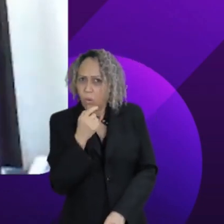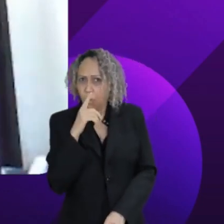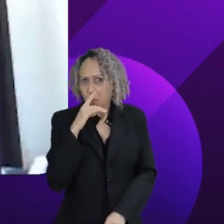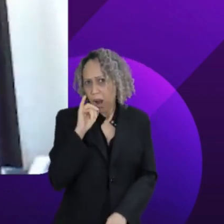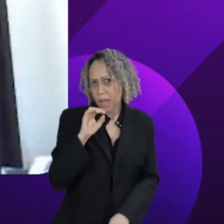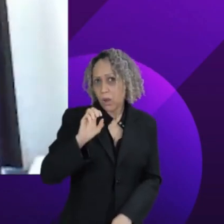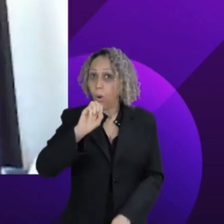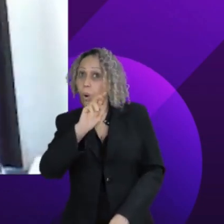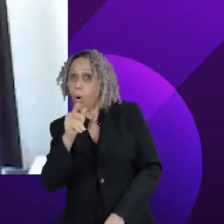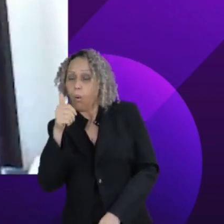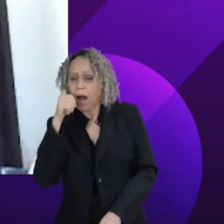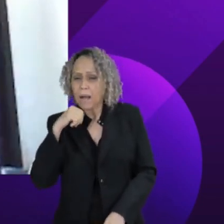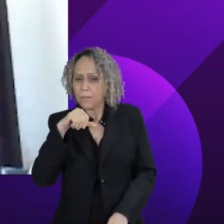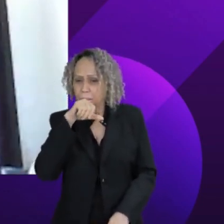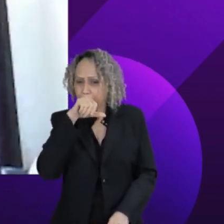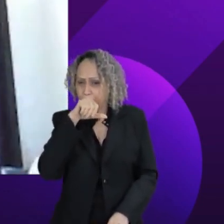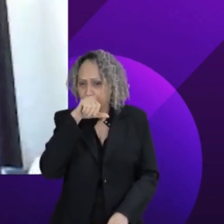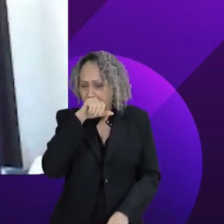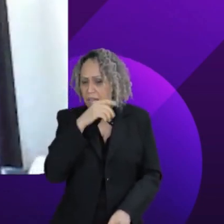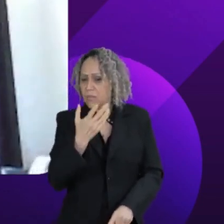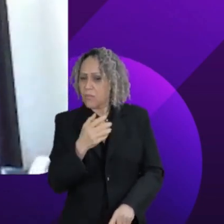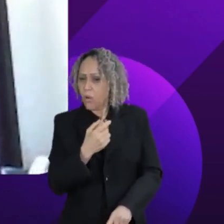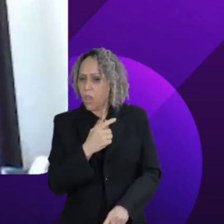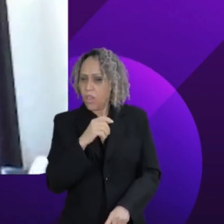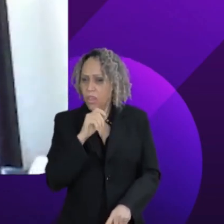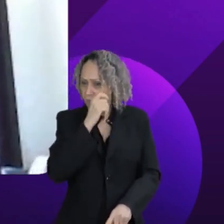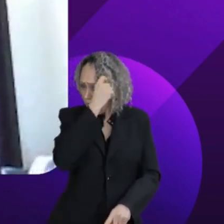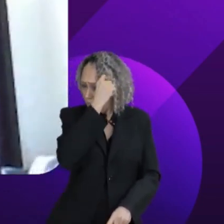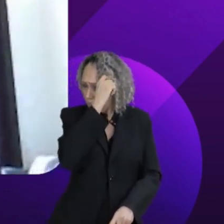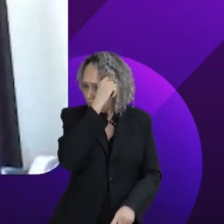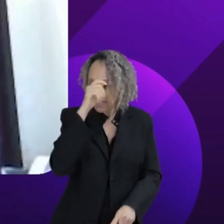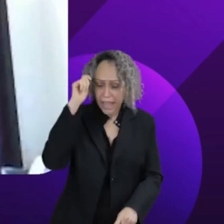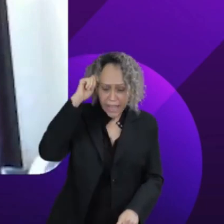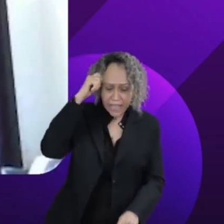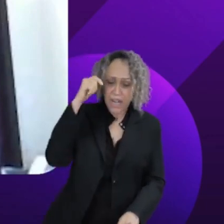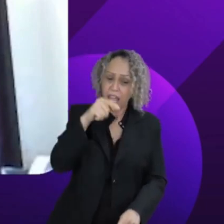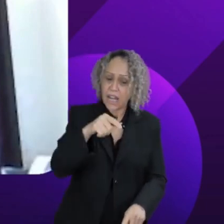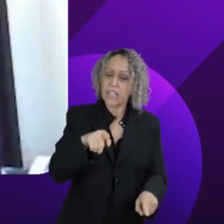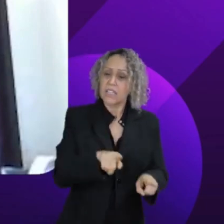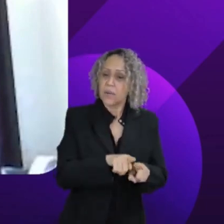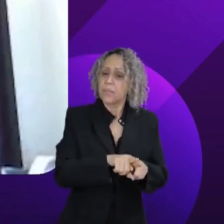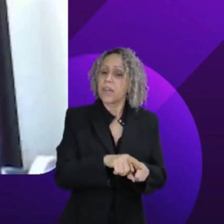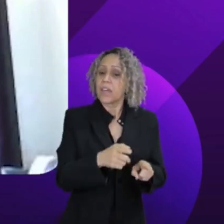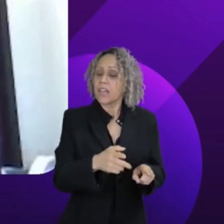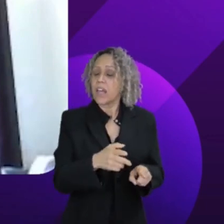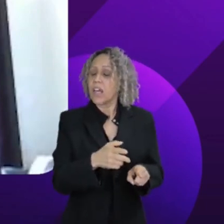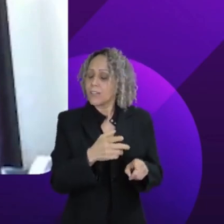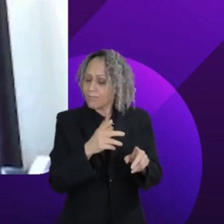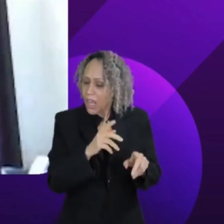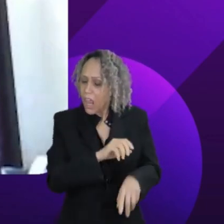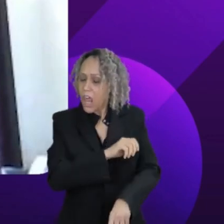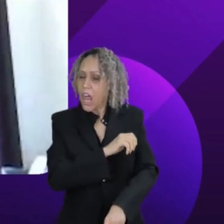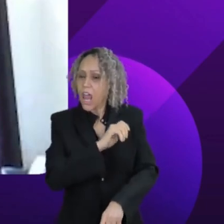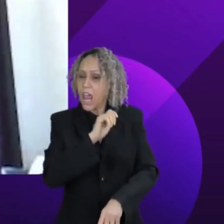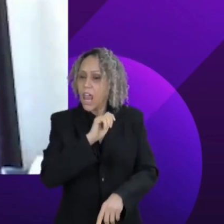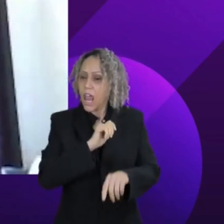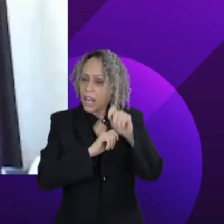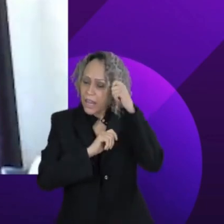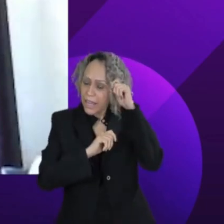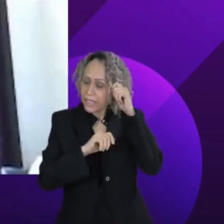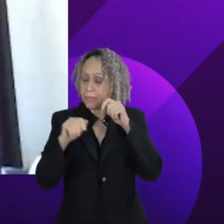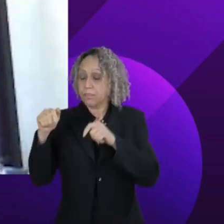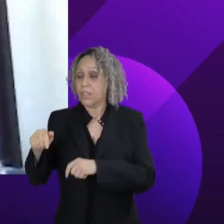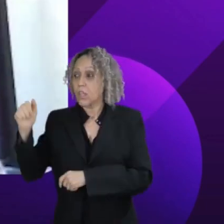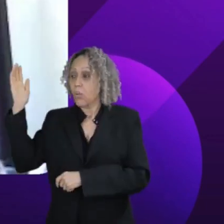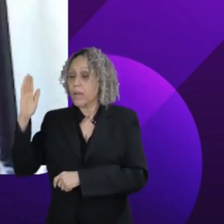o fenótipo. Então, quanto mais escura a pele de uma pessoa, mais discriminação racial essa pessoa sofre. Quanto mais